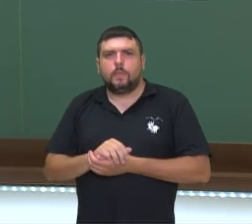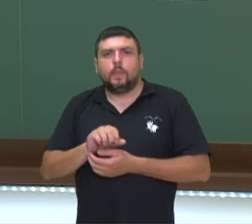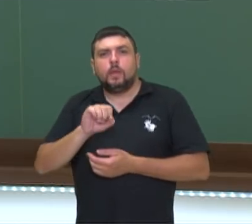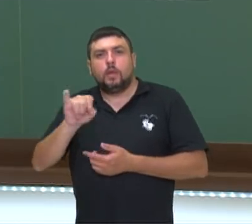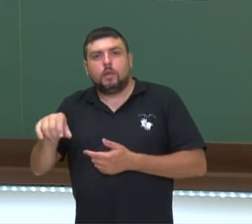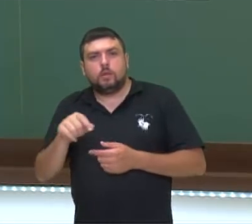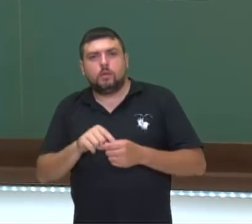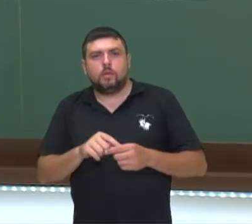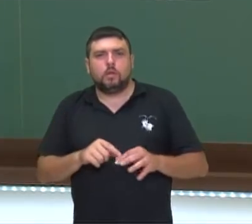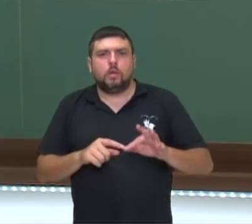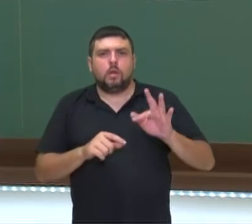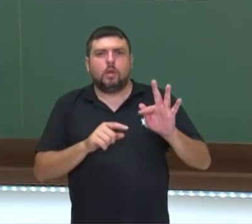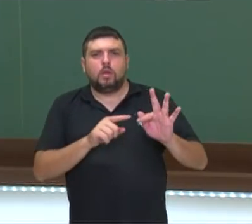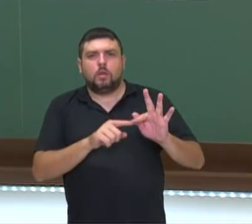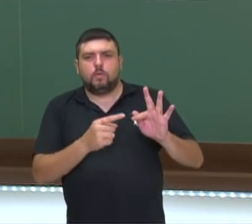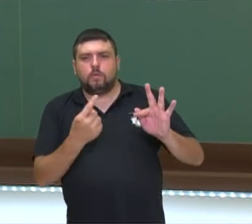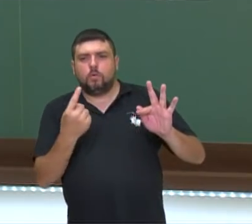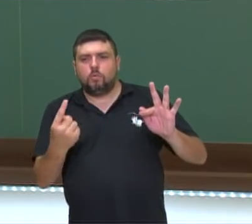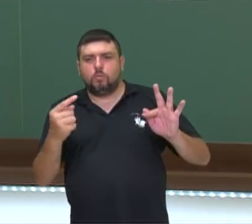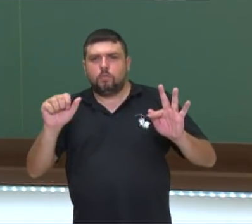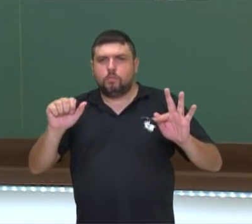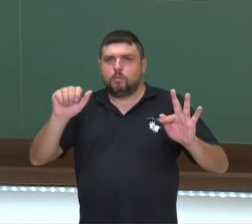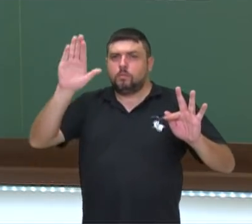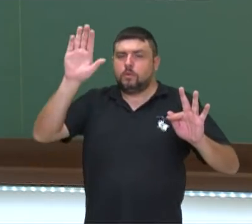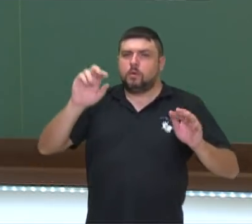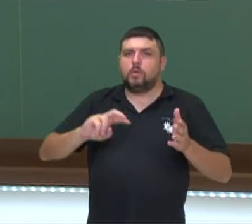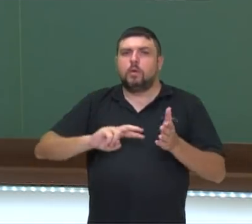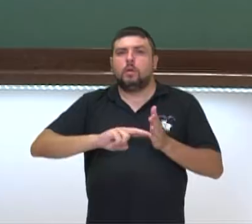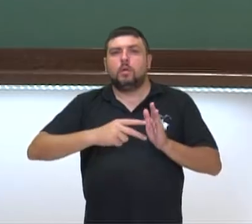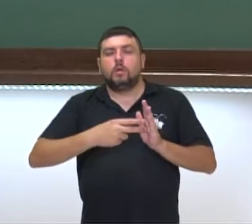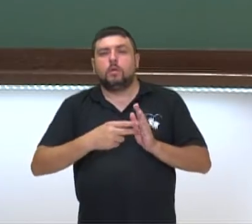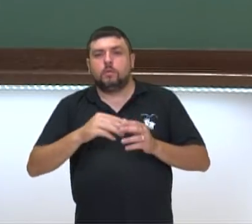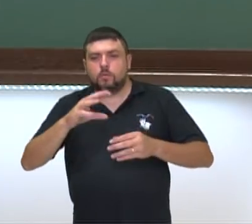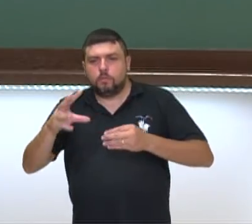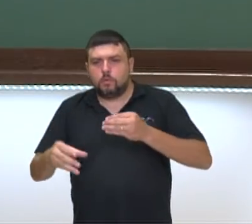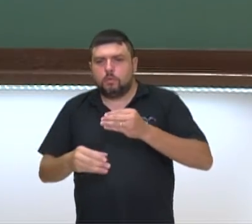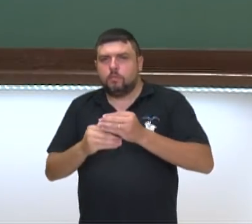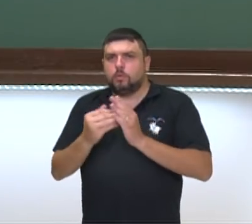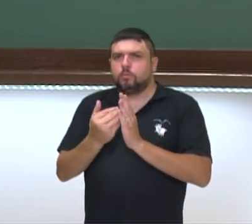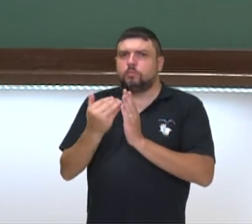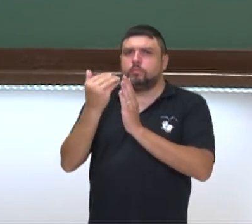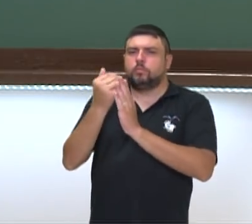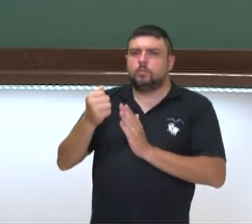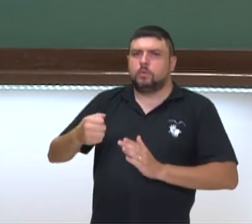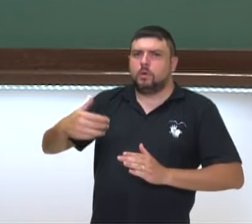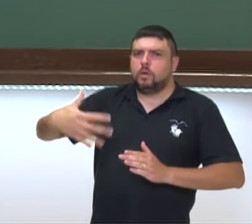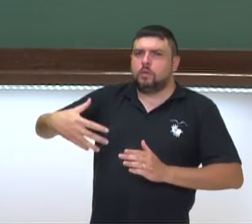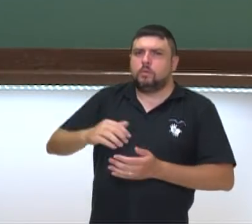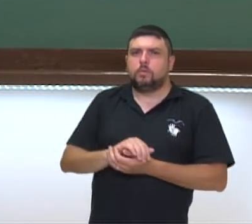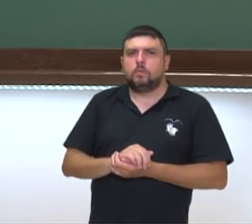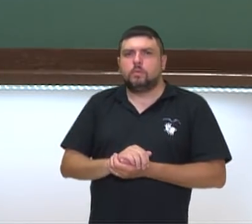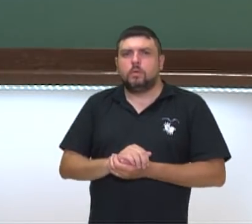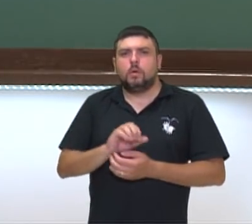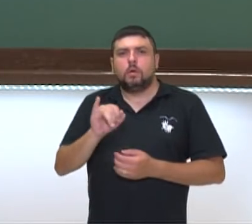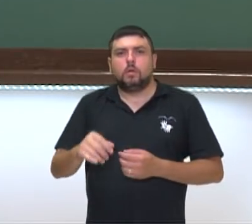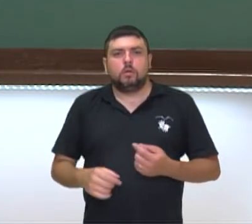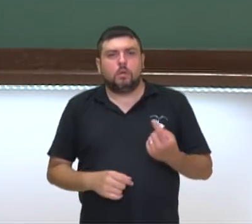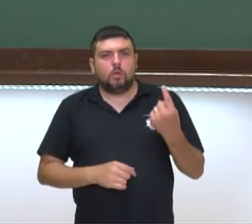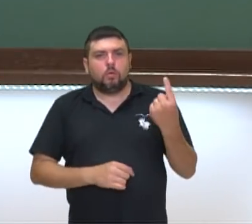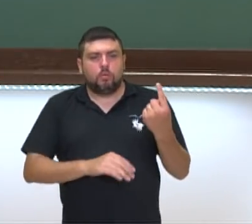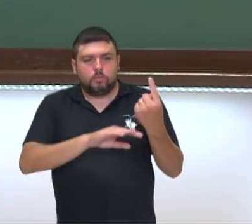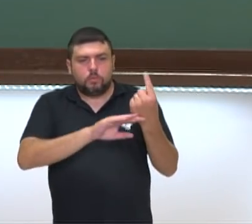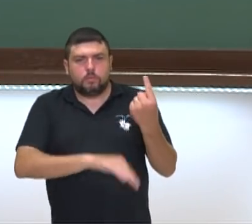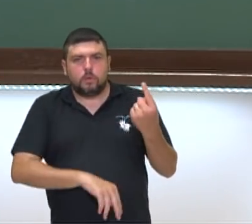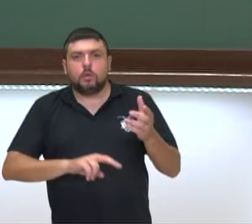maior do que 1, significa que ele tem aumento. Se o fator é menor do que 1, significa que nós estamos tendo